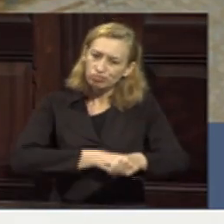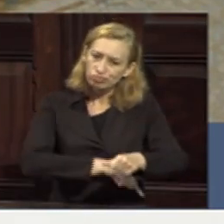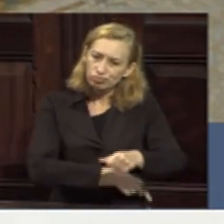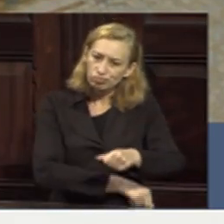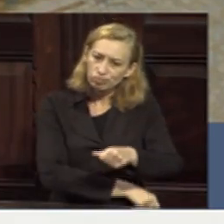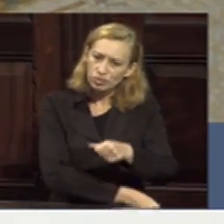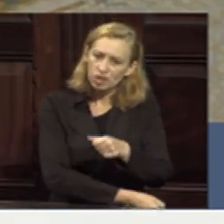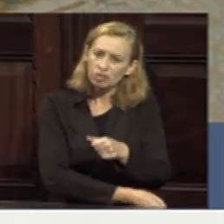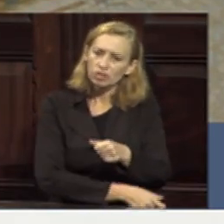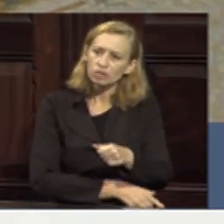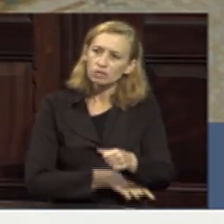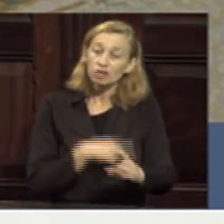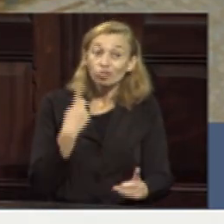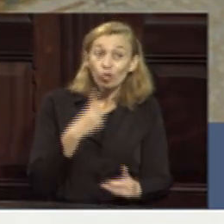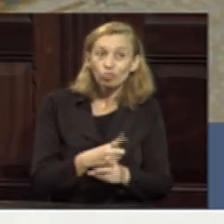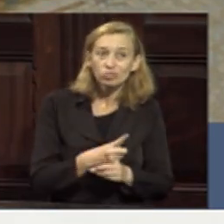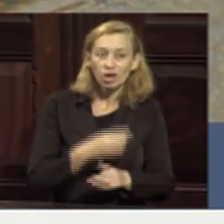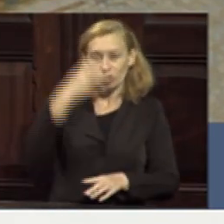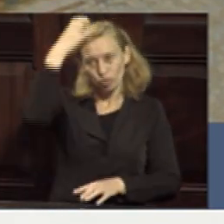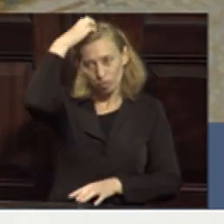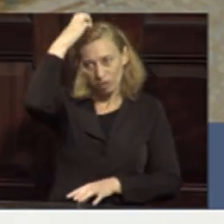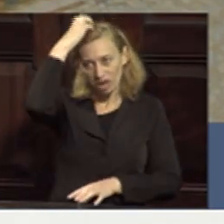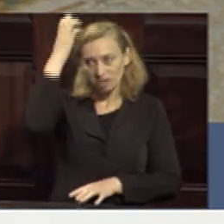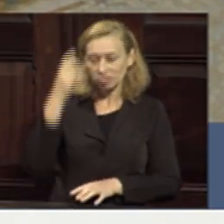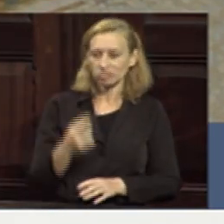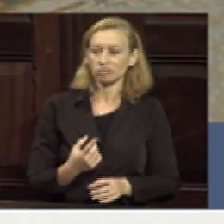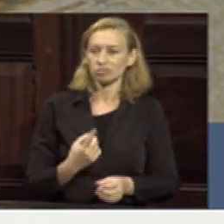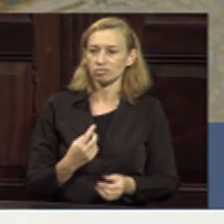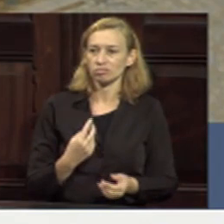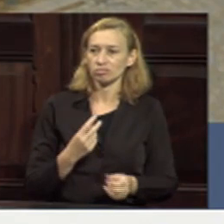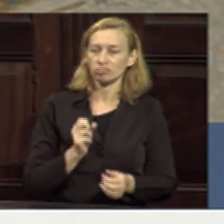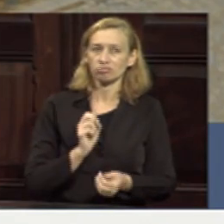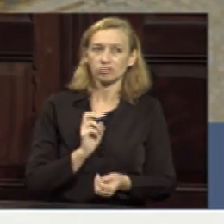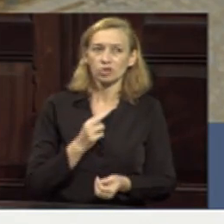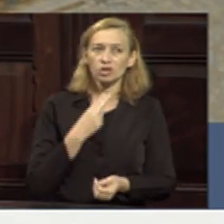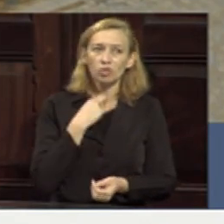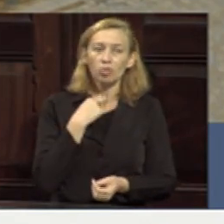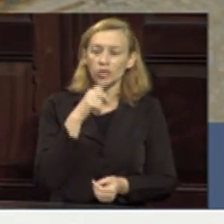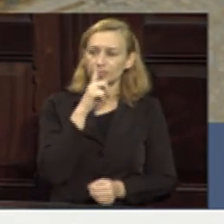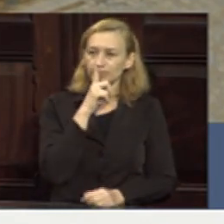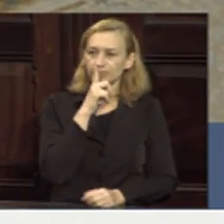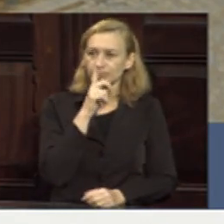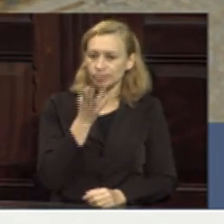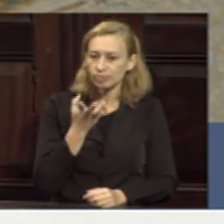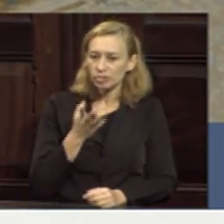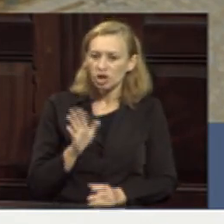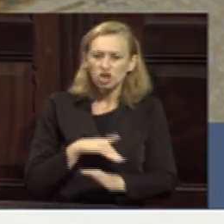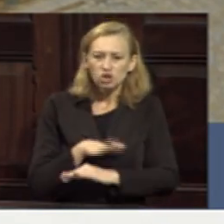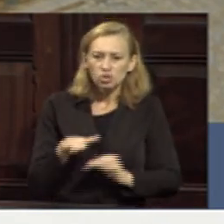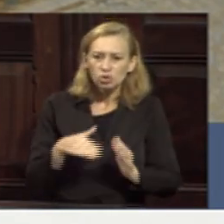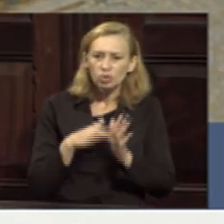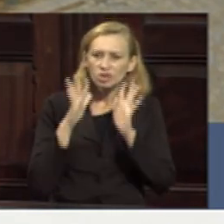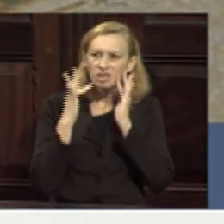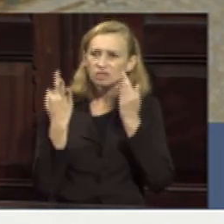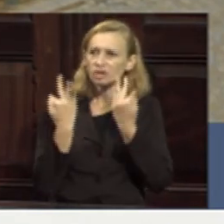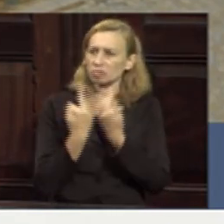pela covarde execução da Marielle e do Anderson e de todas as Marias e